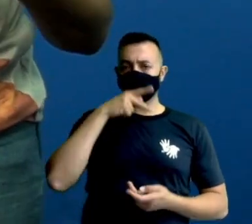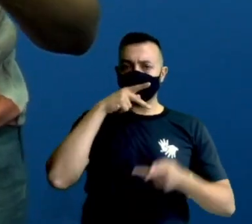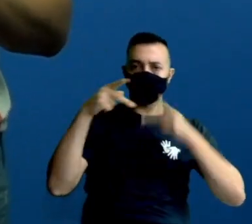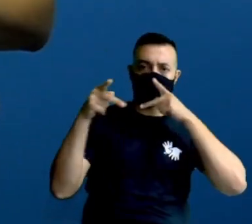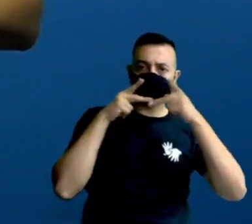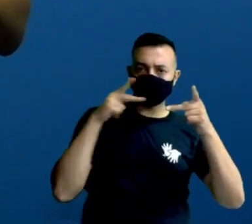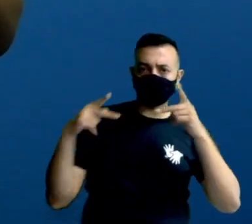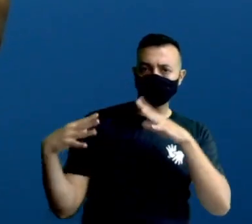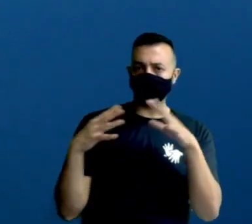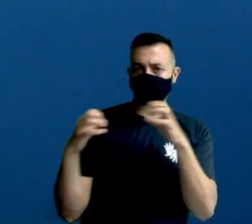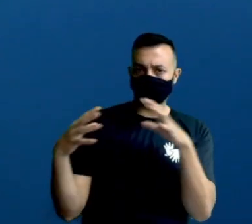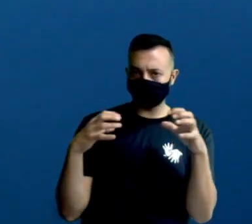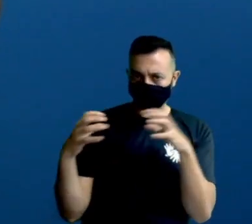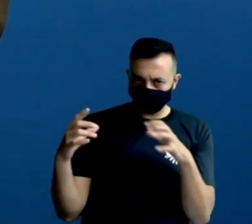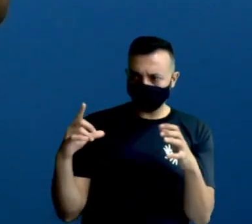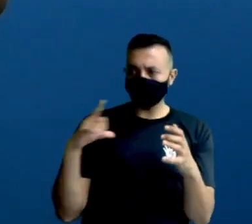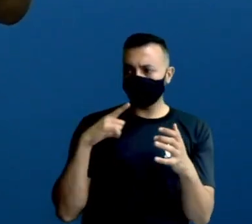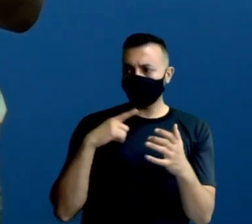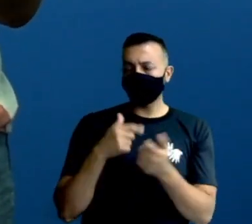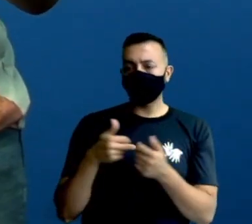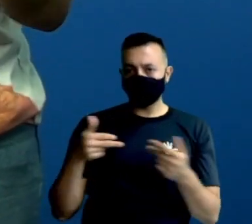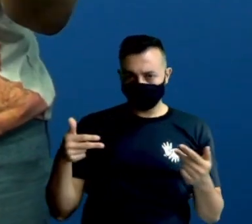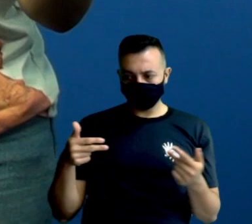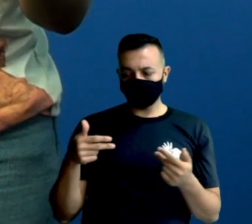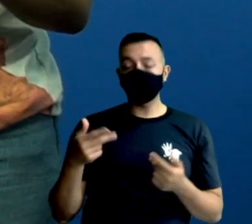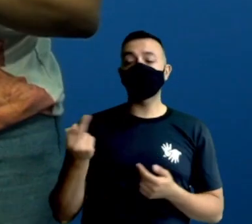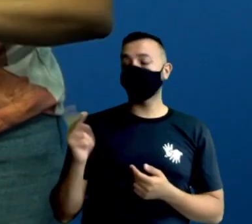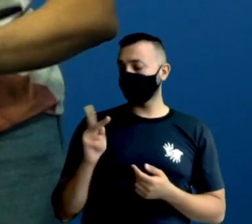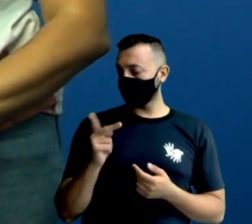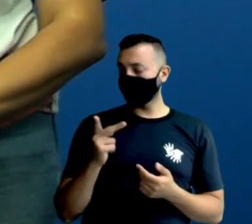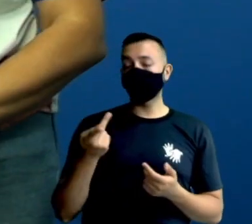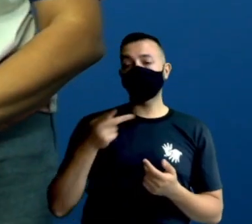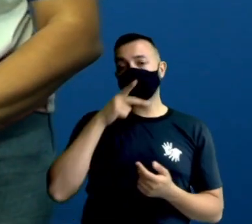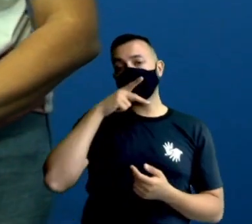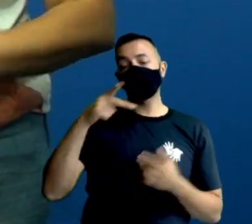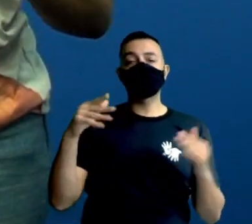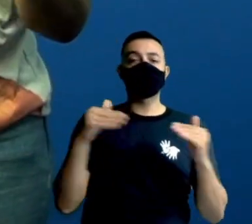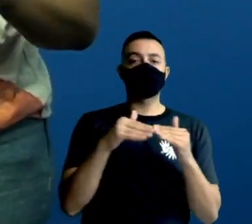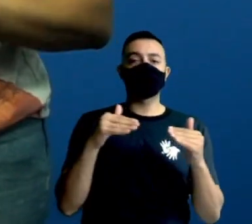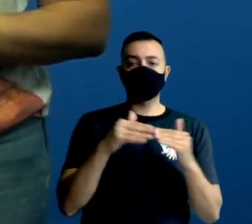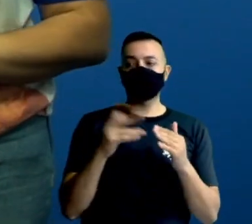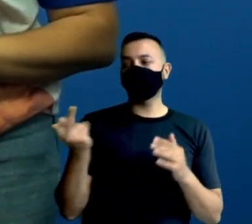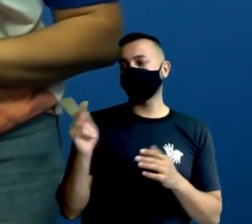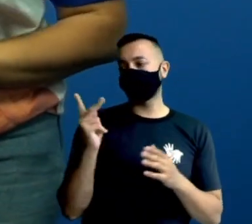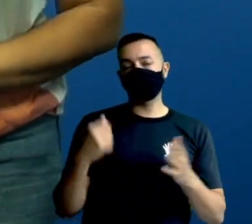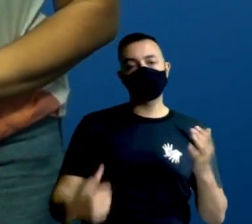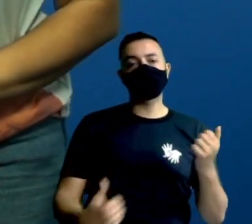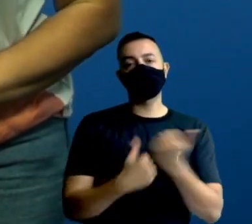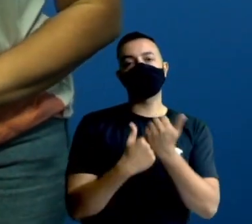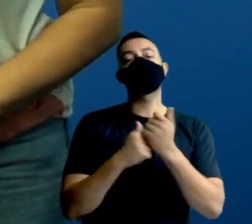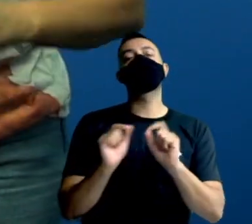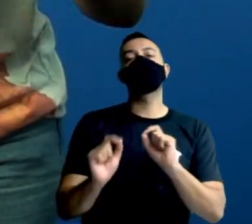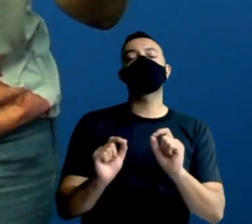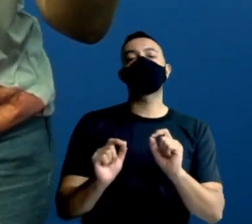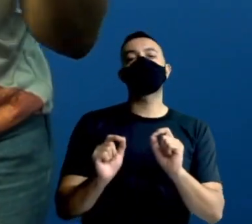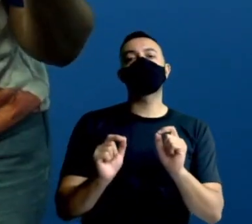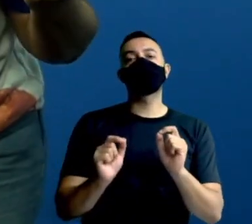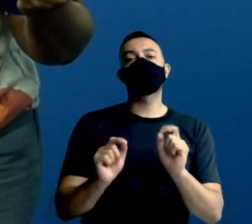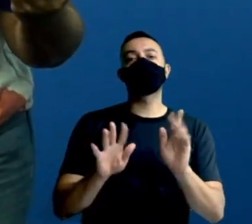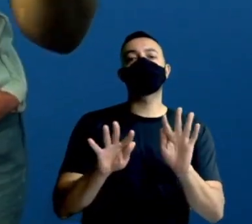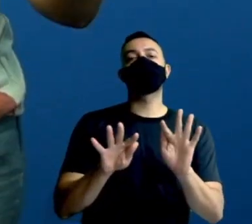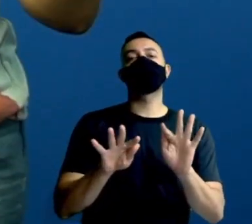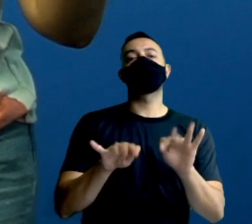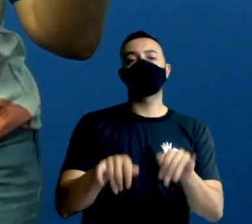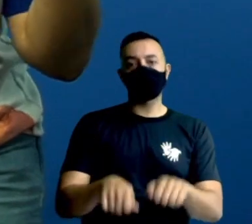brigavam entre eles? Pronto, tinha algo que os dois partidos concordavam, os dois apoiavam. E sabe o que era? O